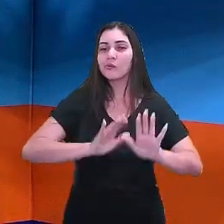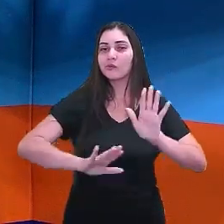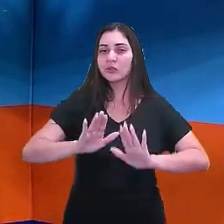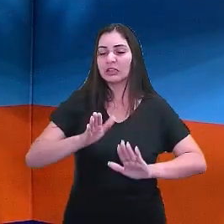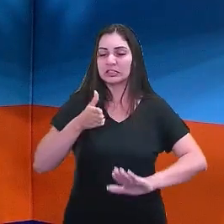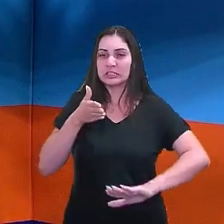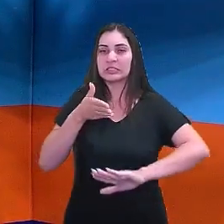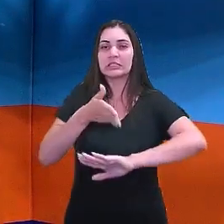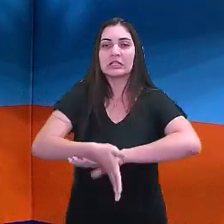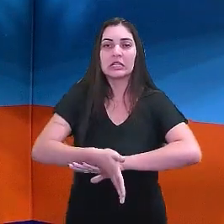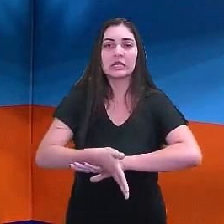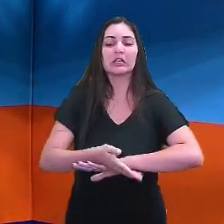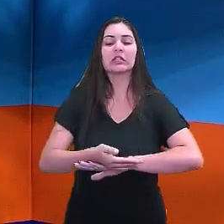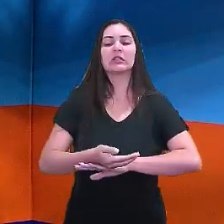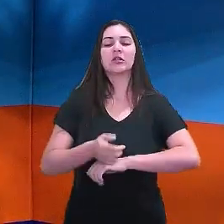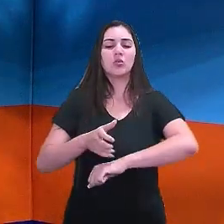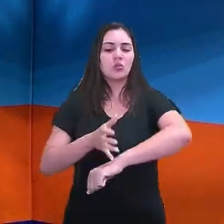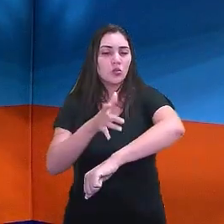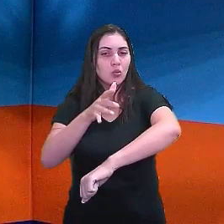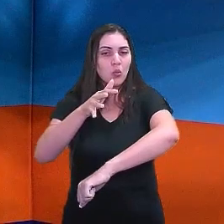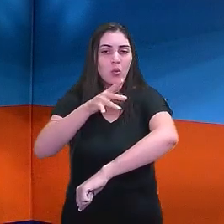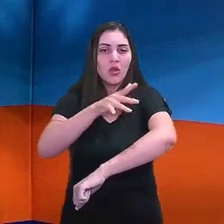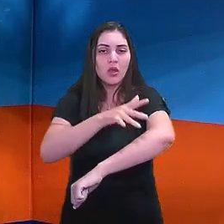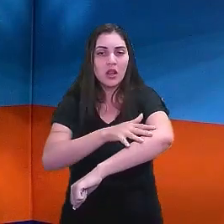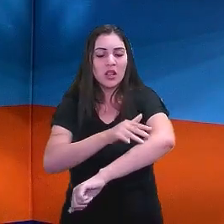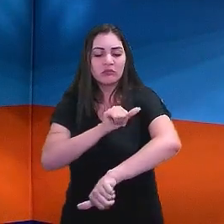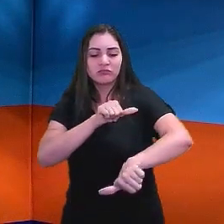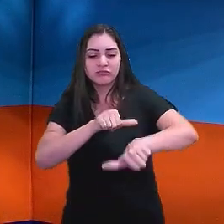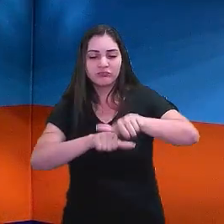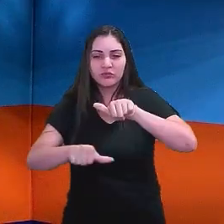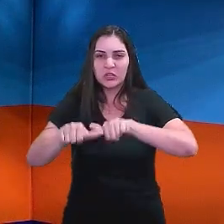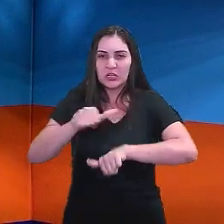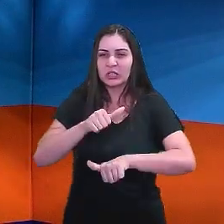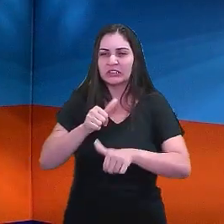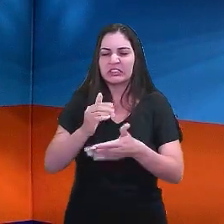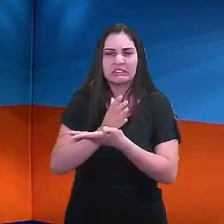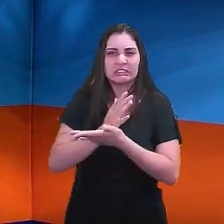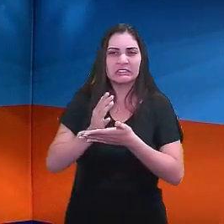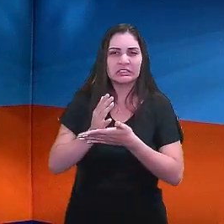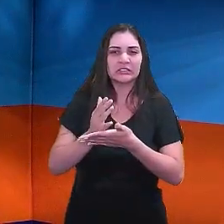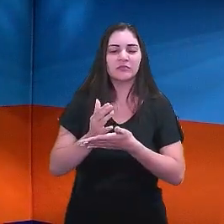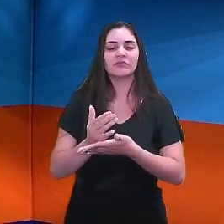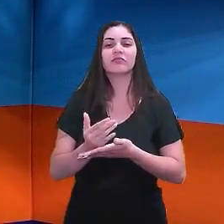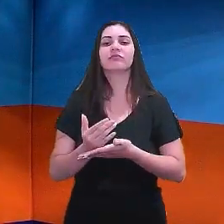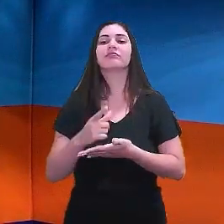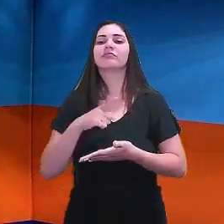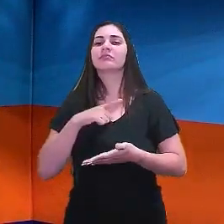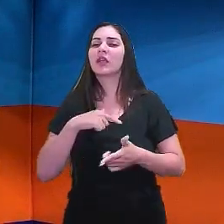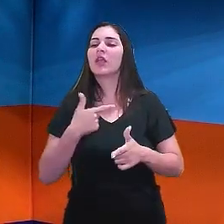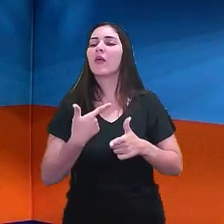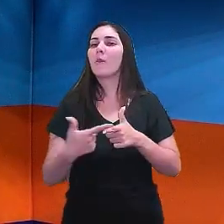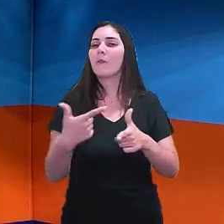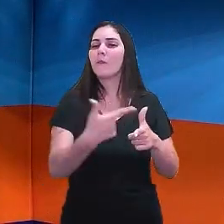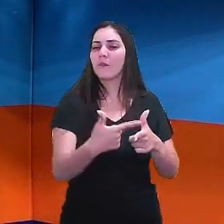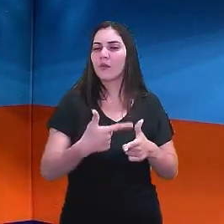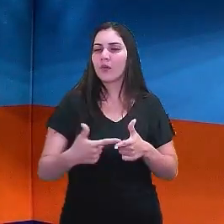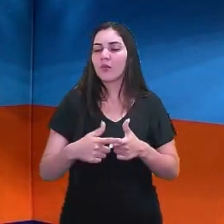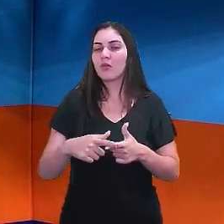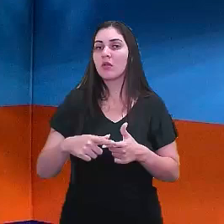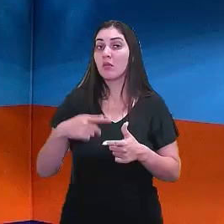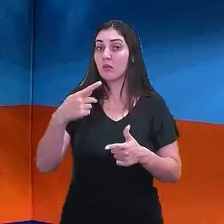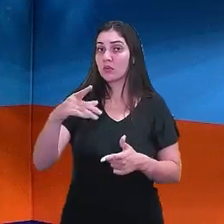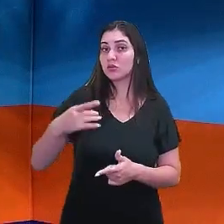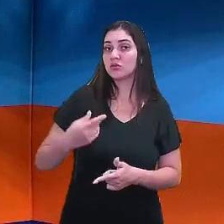invade, um relevo que você modifica de qualquer forma, você ocasiona muita coisa para a sua